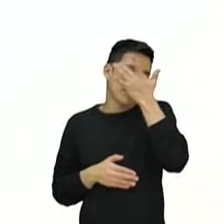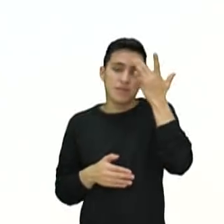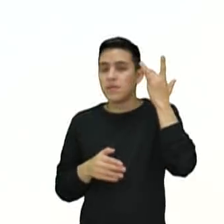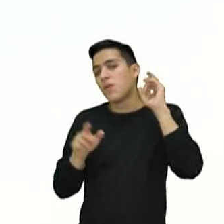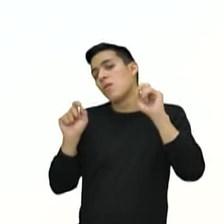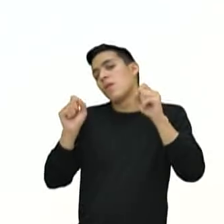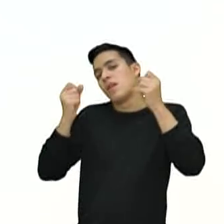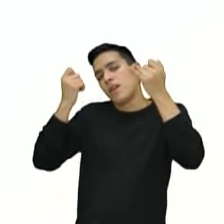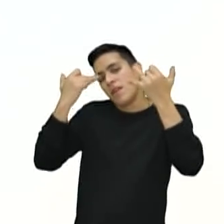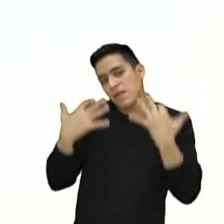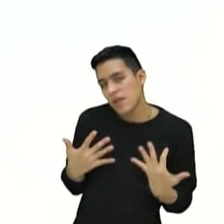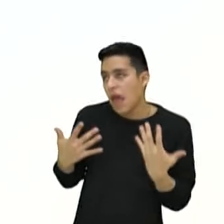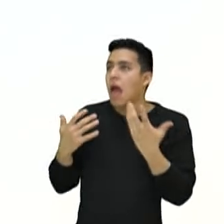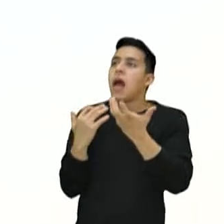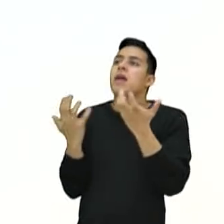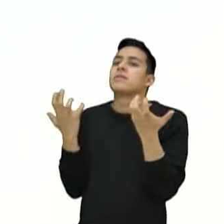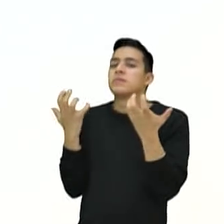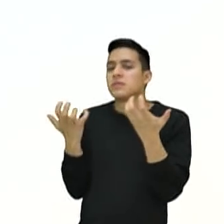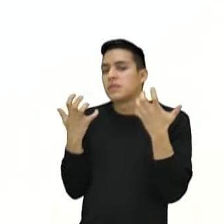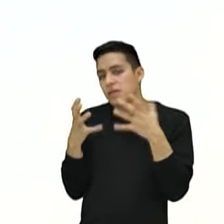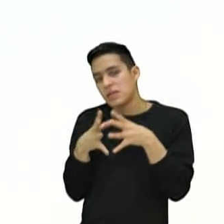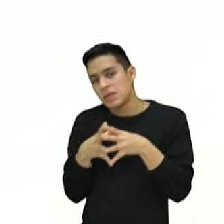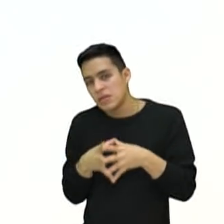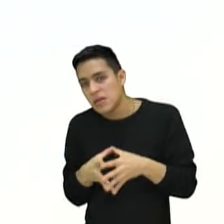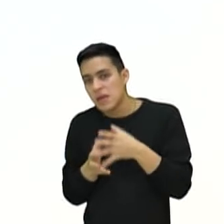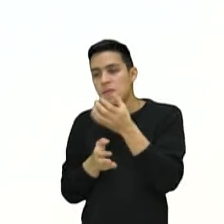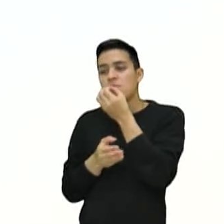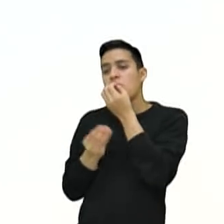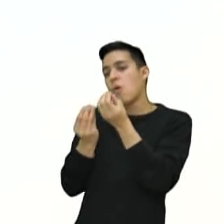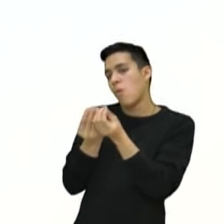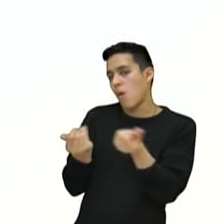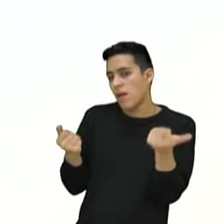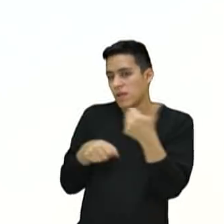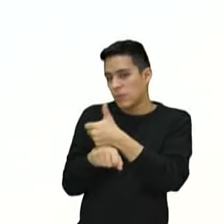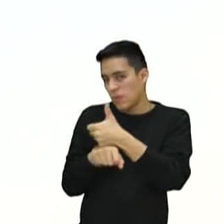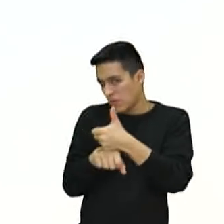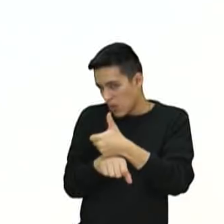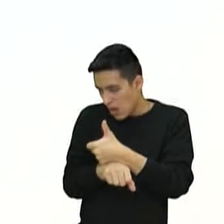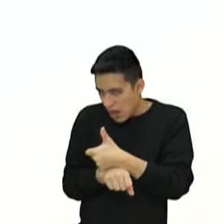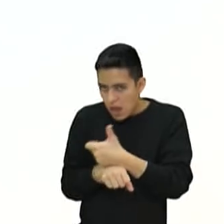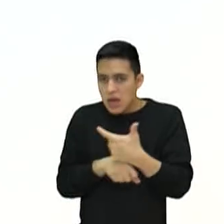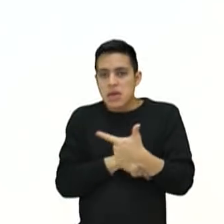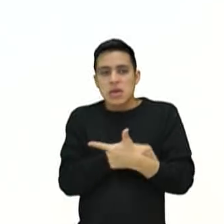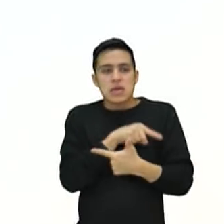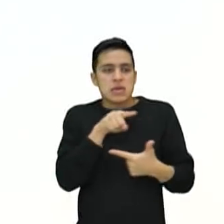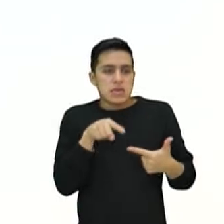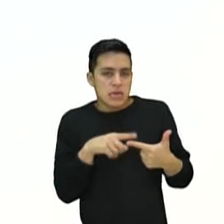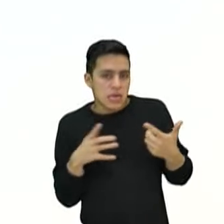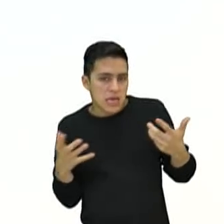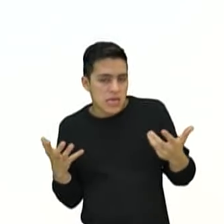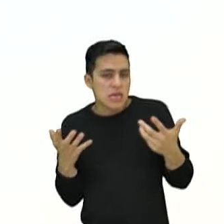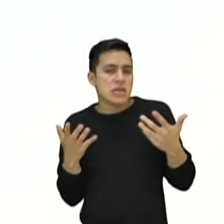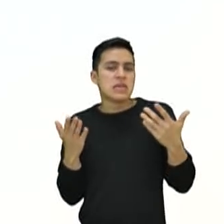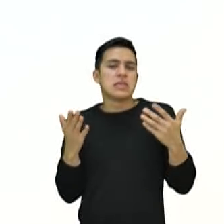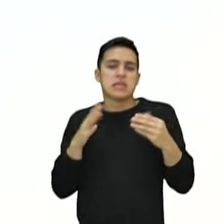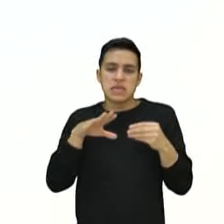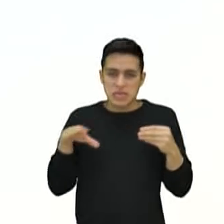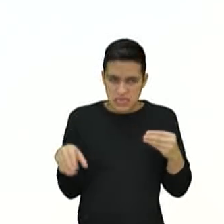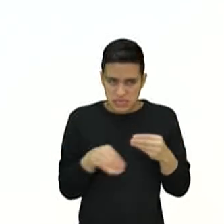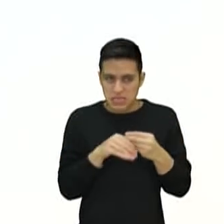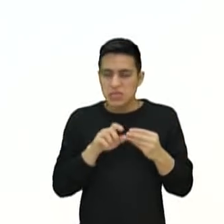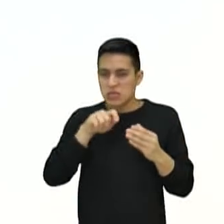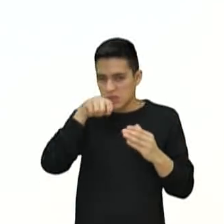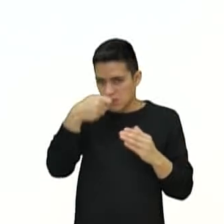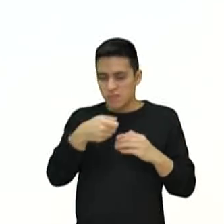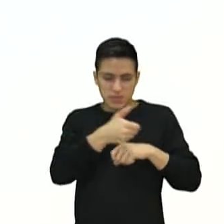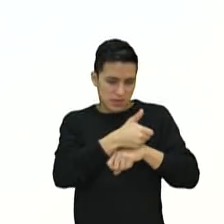o quê? Falar que querem uma boa qualificação profissional, enfim, sempre se complementar no que diz respeito ao